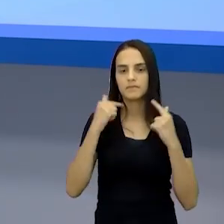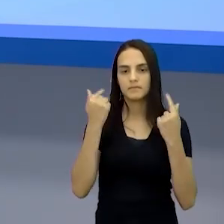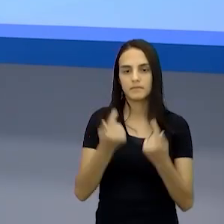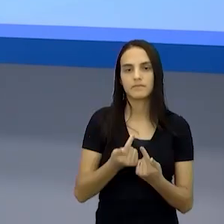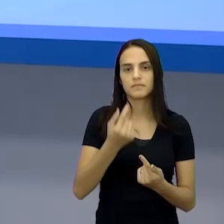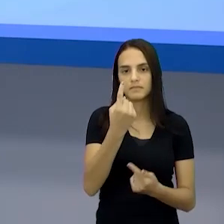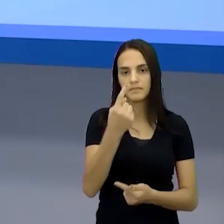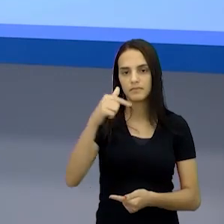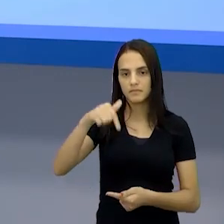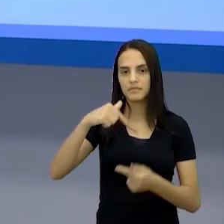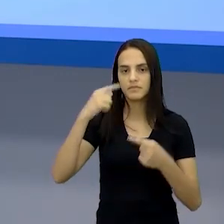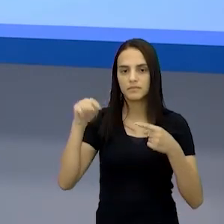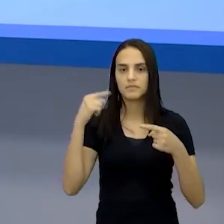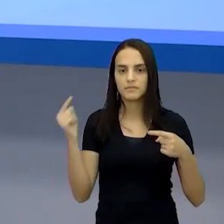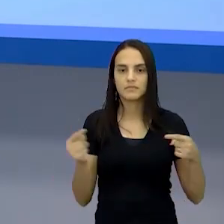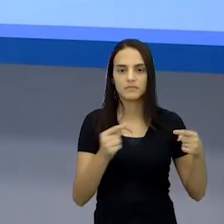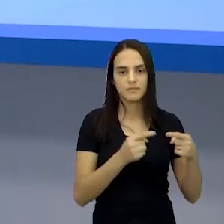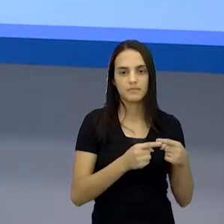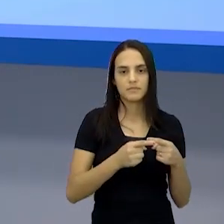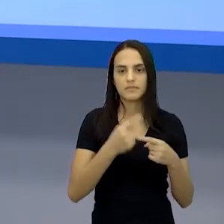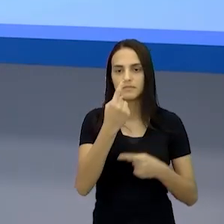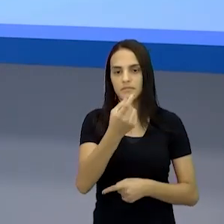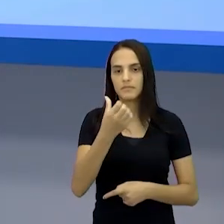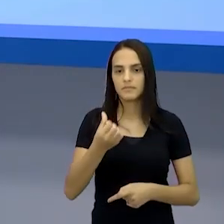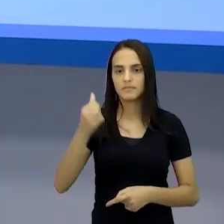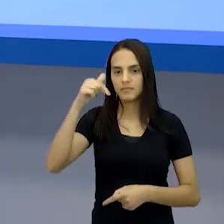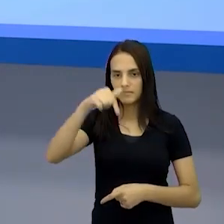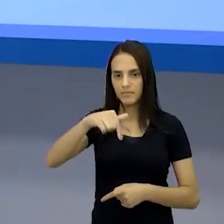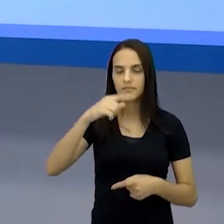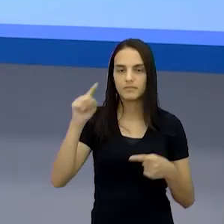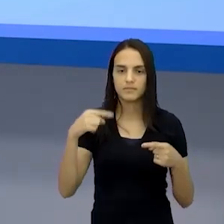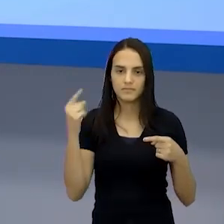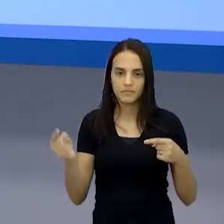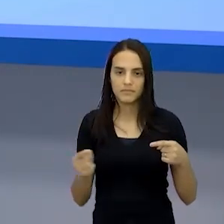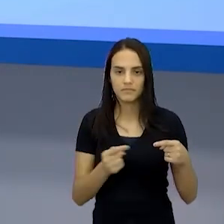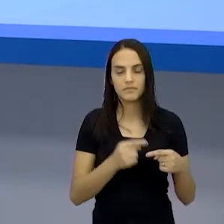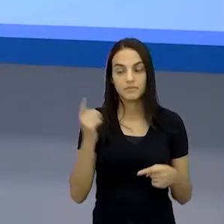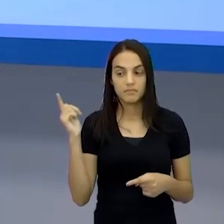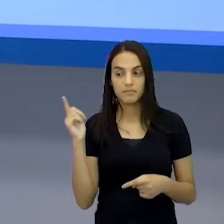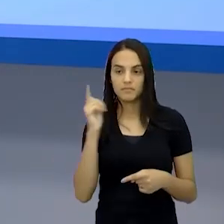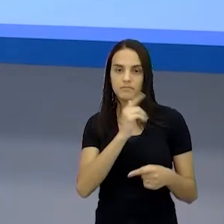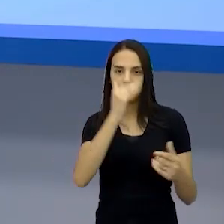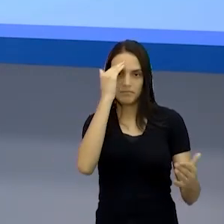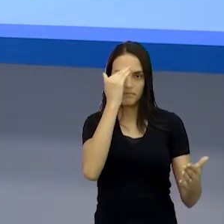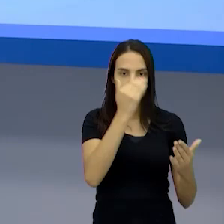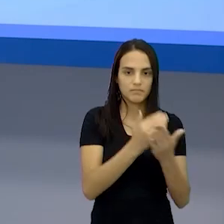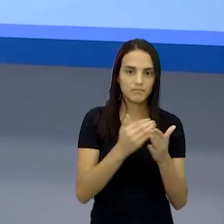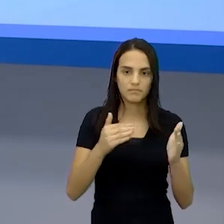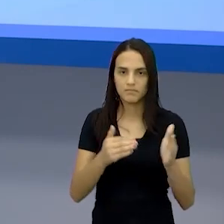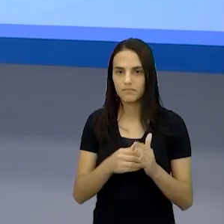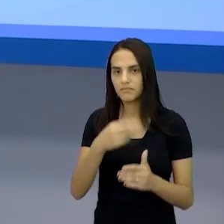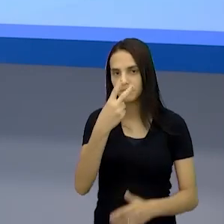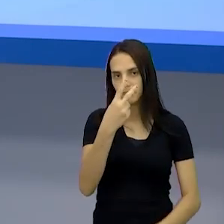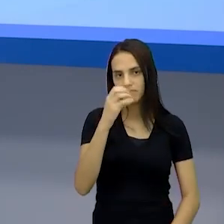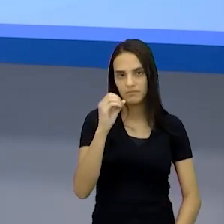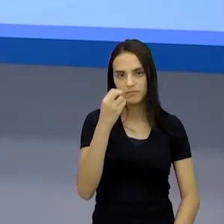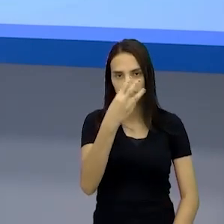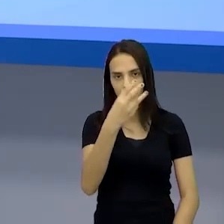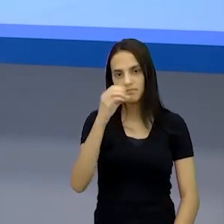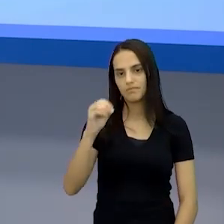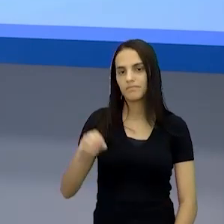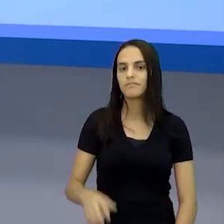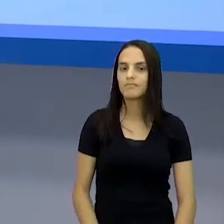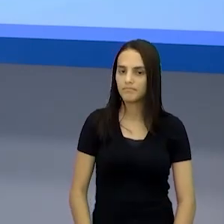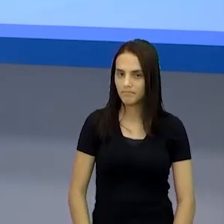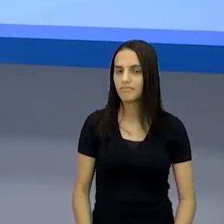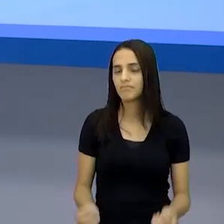17 objetivos aí, né, 167 metas para serem cumpridas até 2030, né? Então é